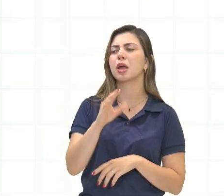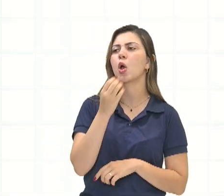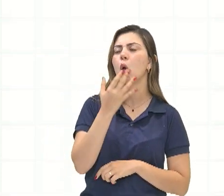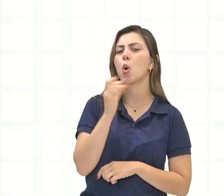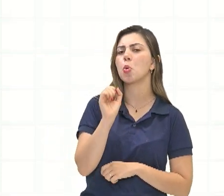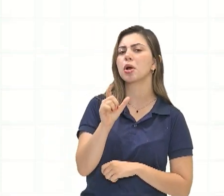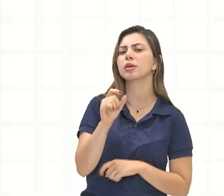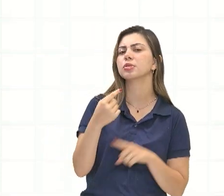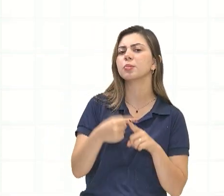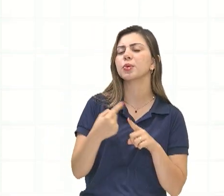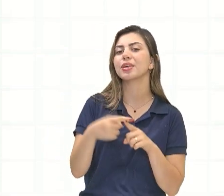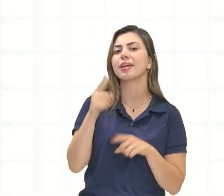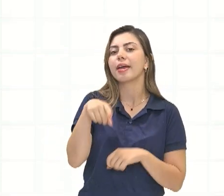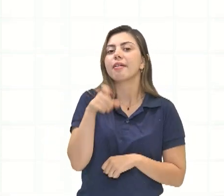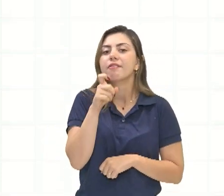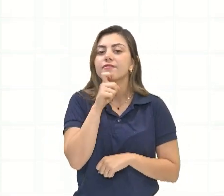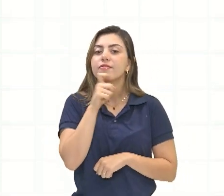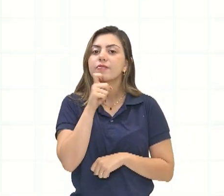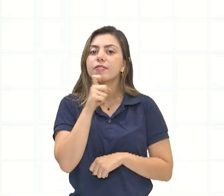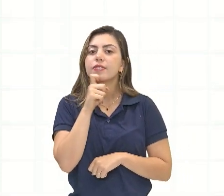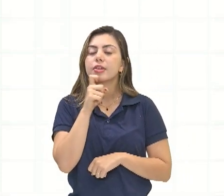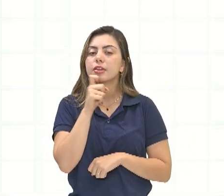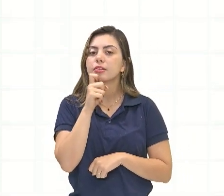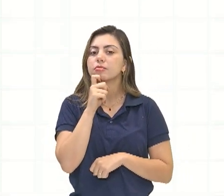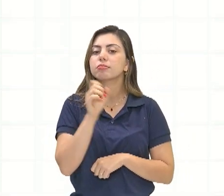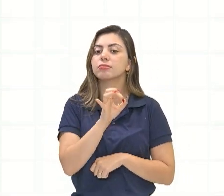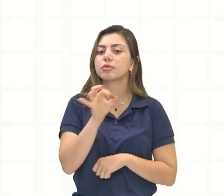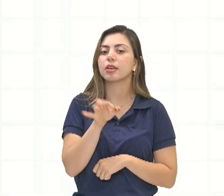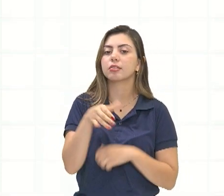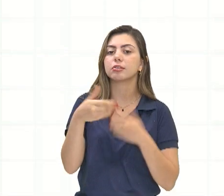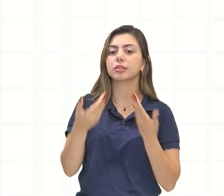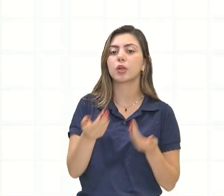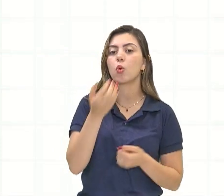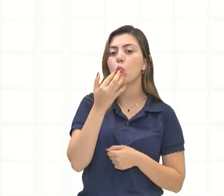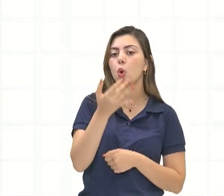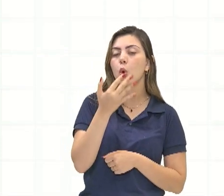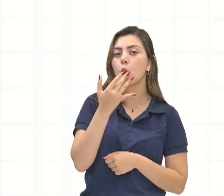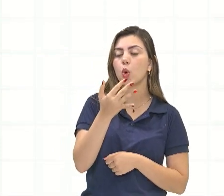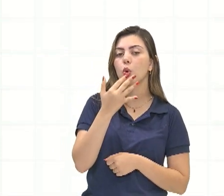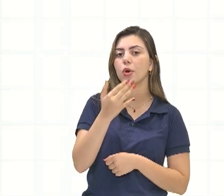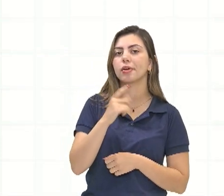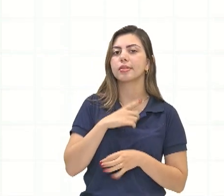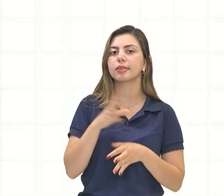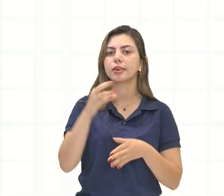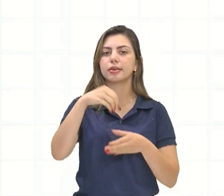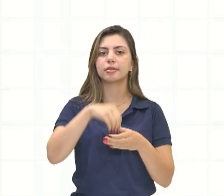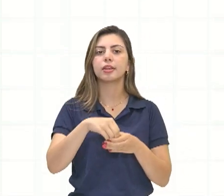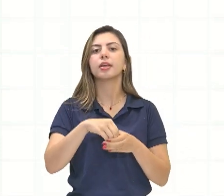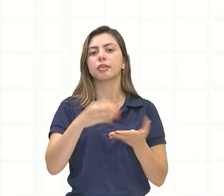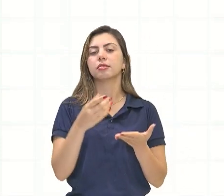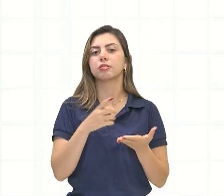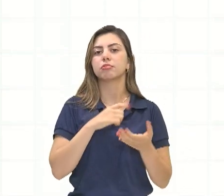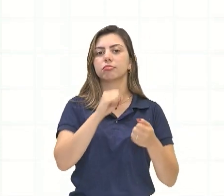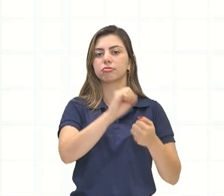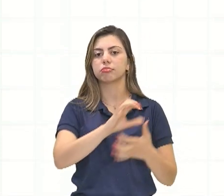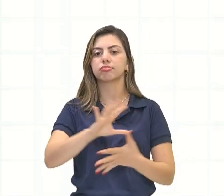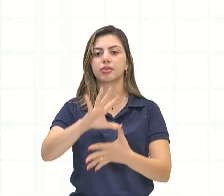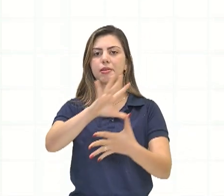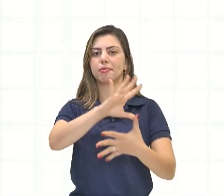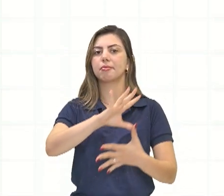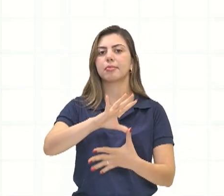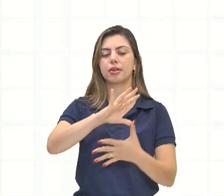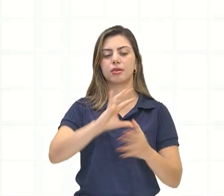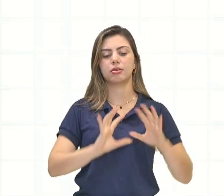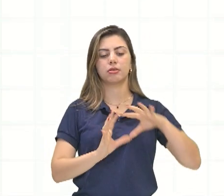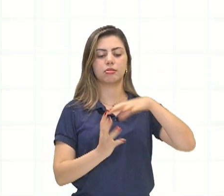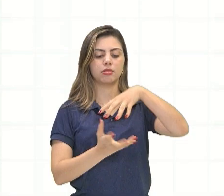uma cor mais fria, né? Essas cores que os mapas apresentam, eles podem estar